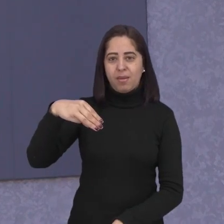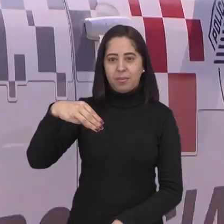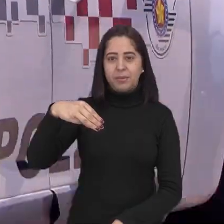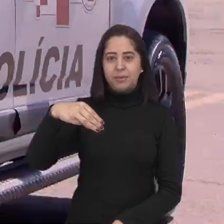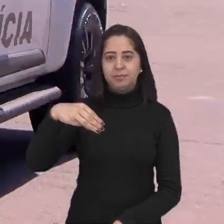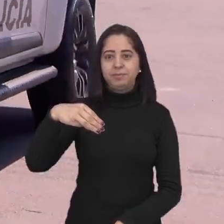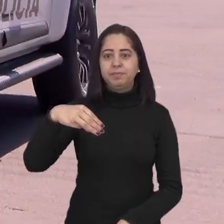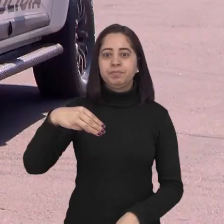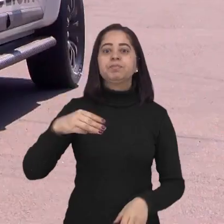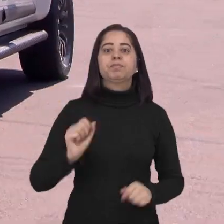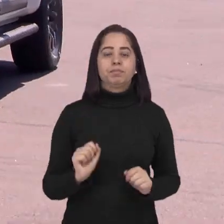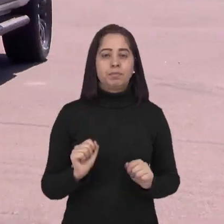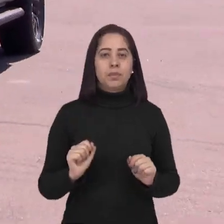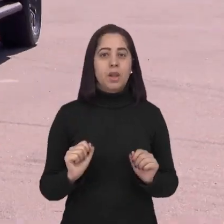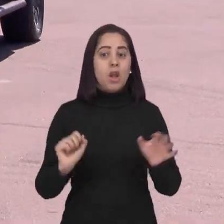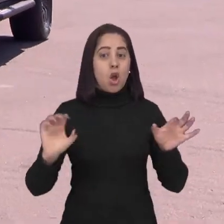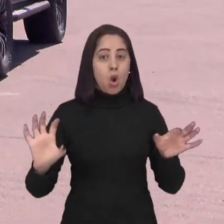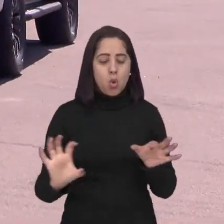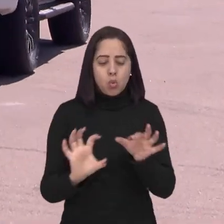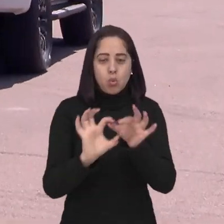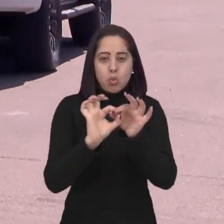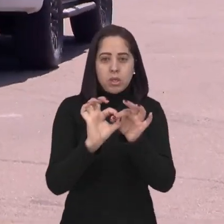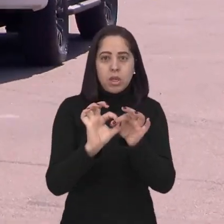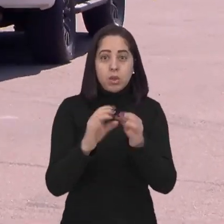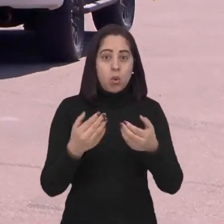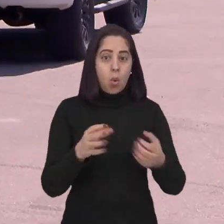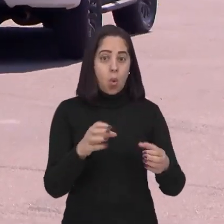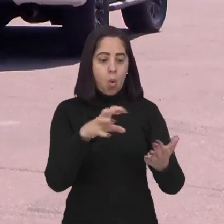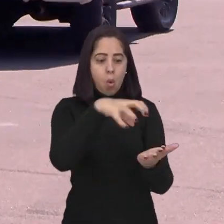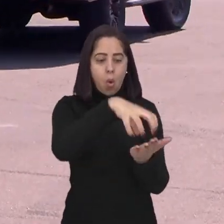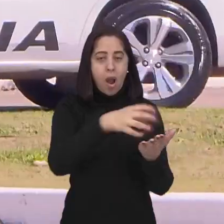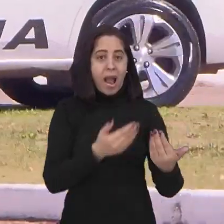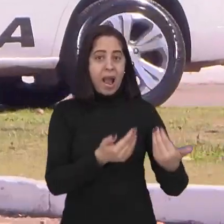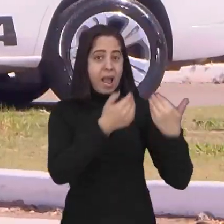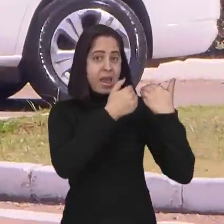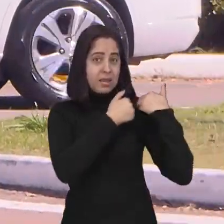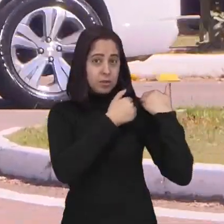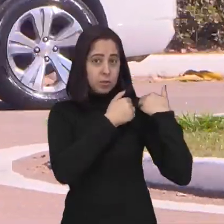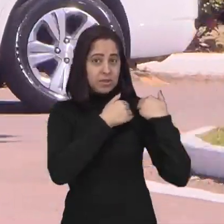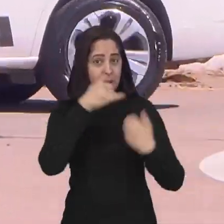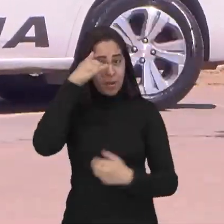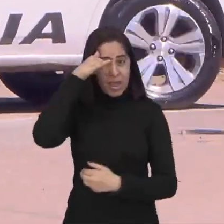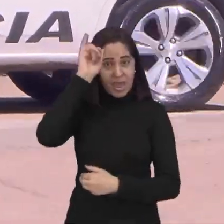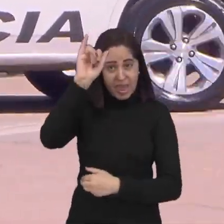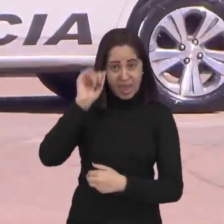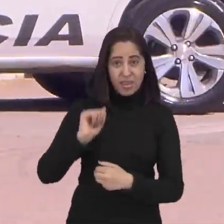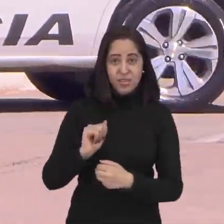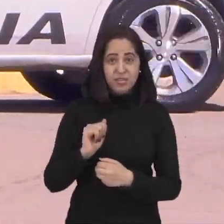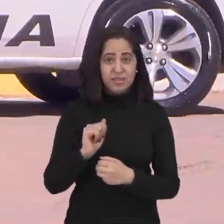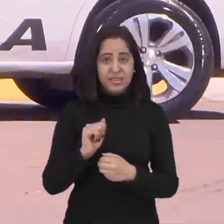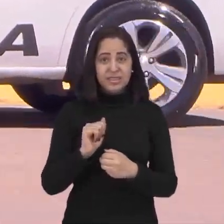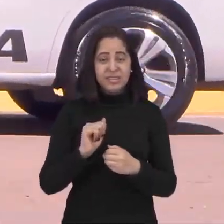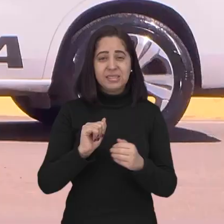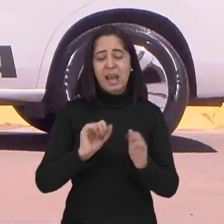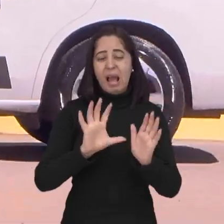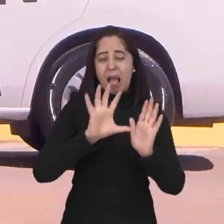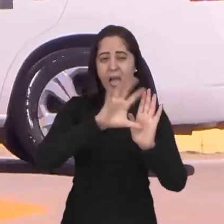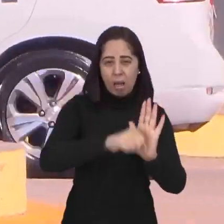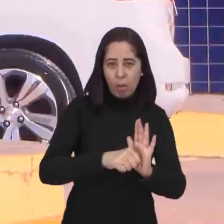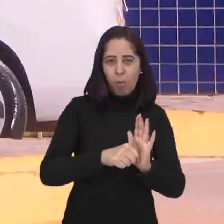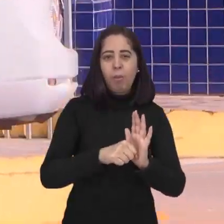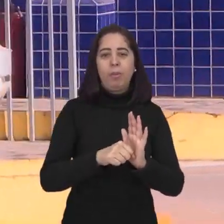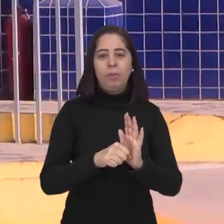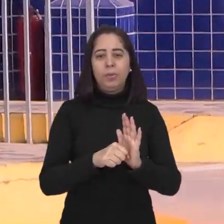Militar. Com uma função mais operacional, o batalhão é responsável pelas ações de prevenção e atendimento